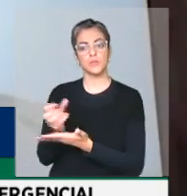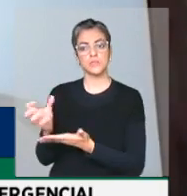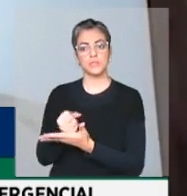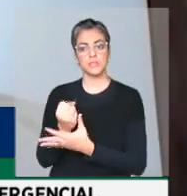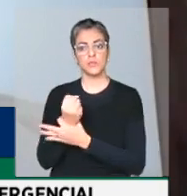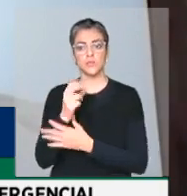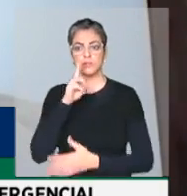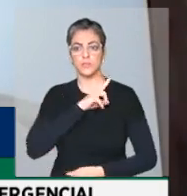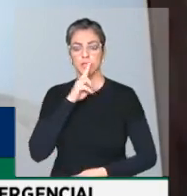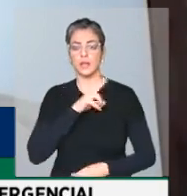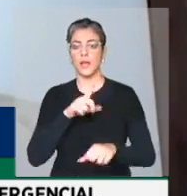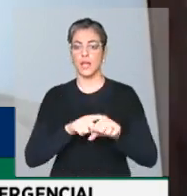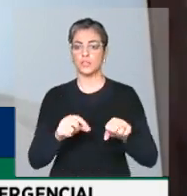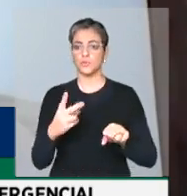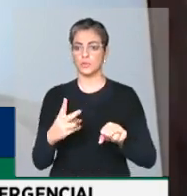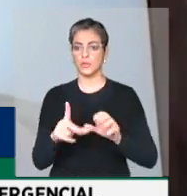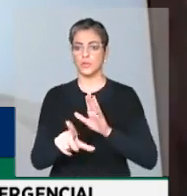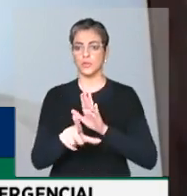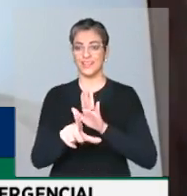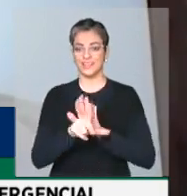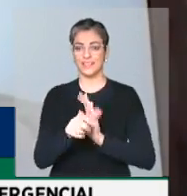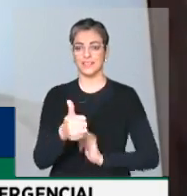de que trata o artigo 2 da Lei